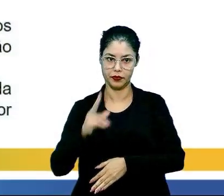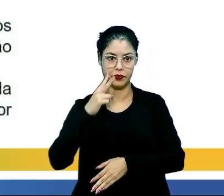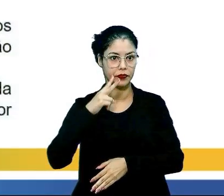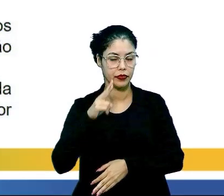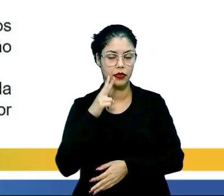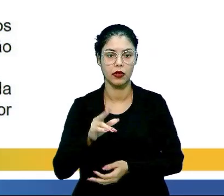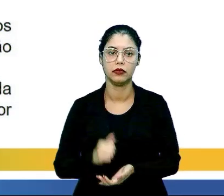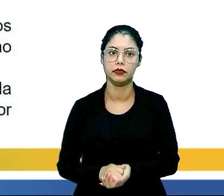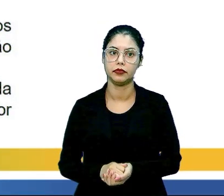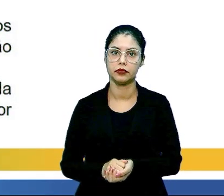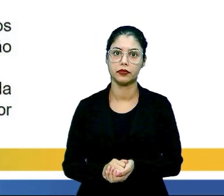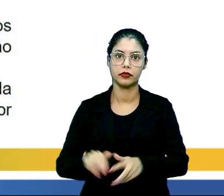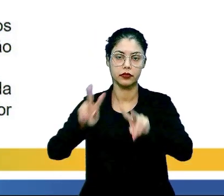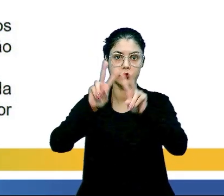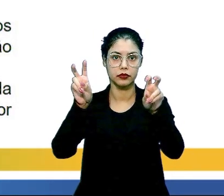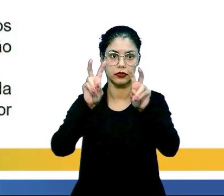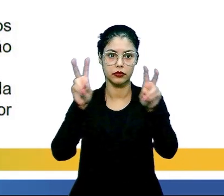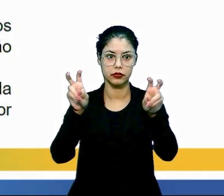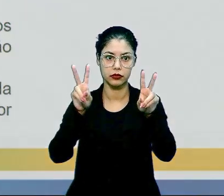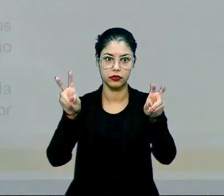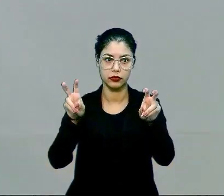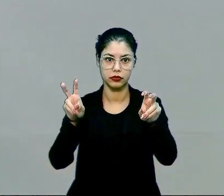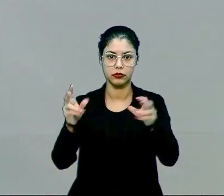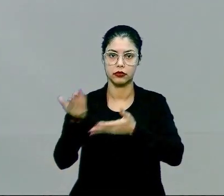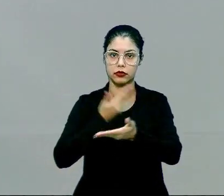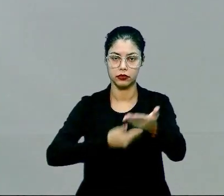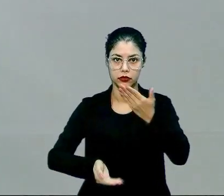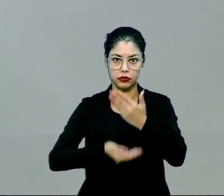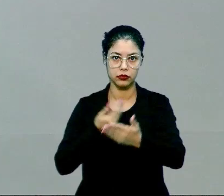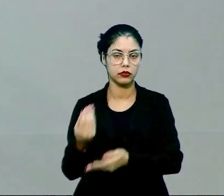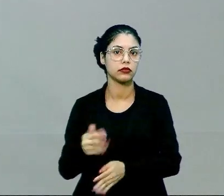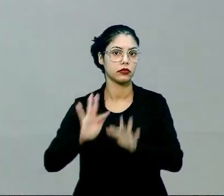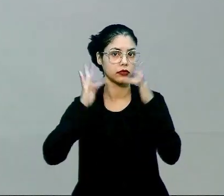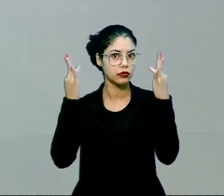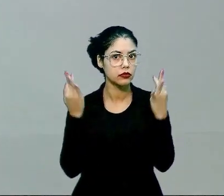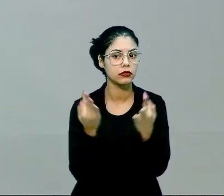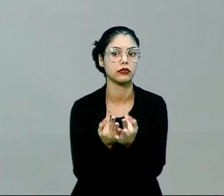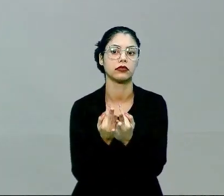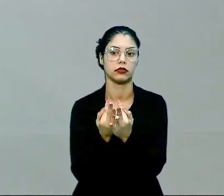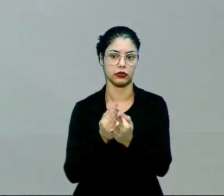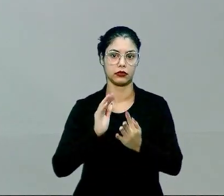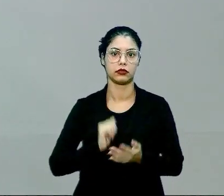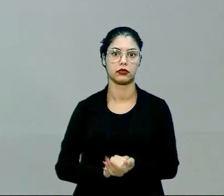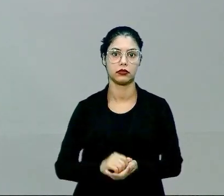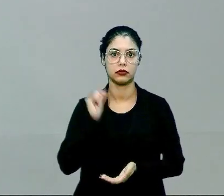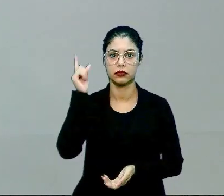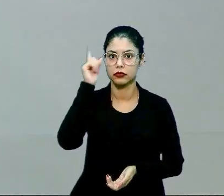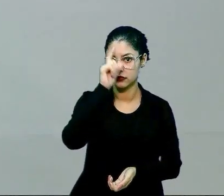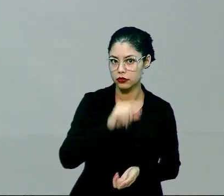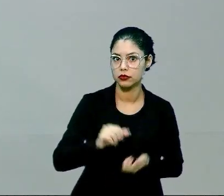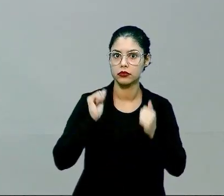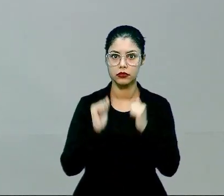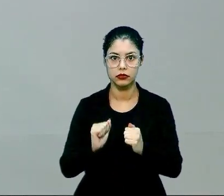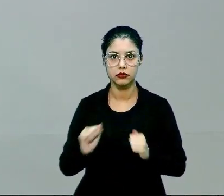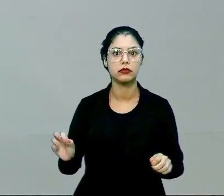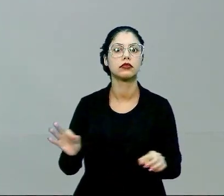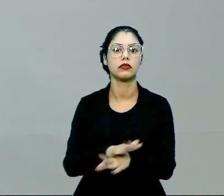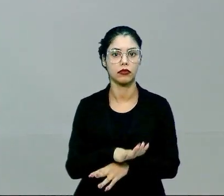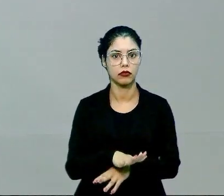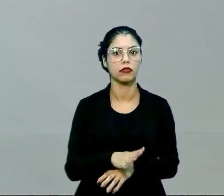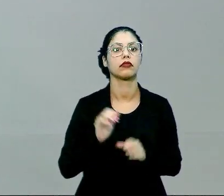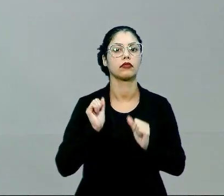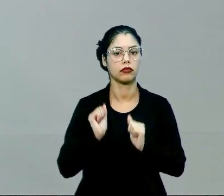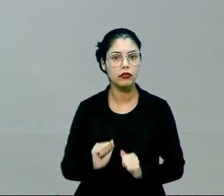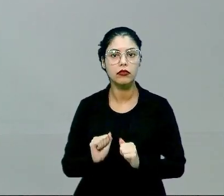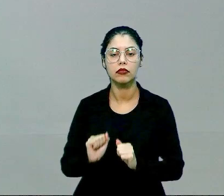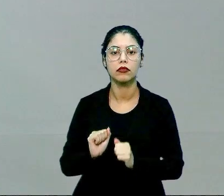lá que também foi abordado o aspecto da convivência familiar. Se a sua convivência familiar for difícil, você pode acabar engordando, ficar